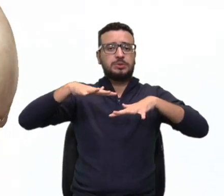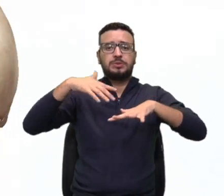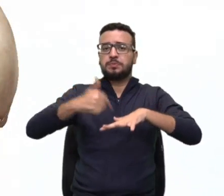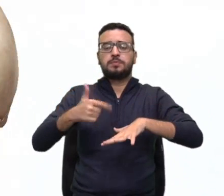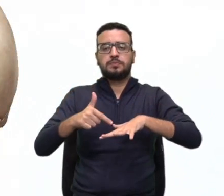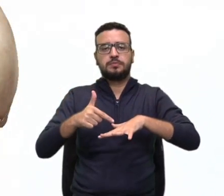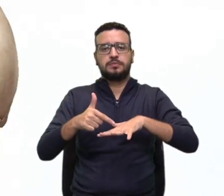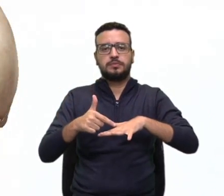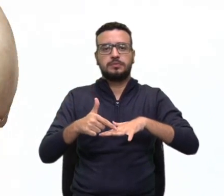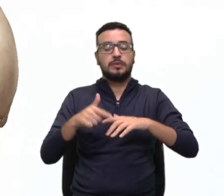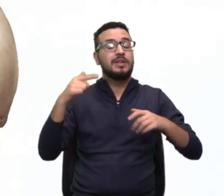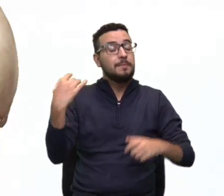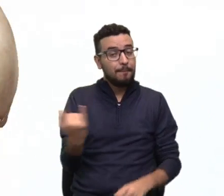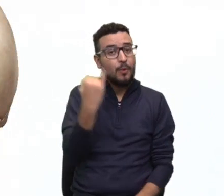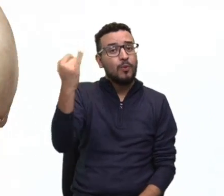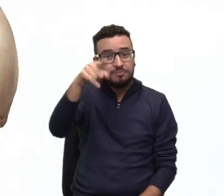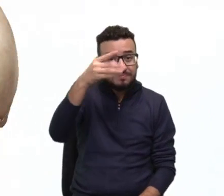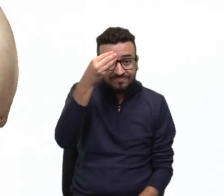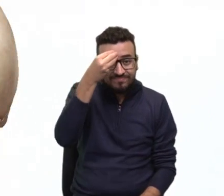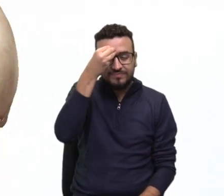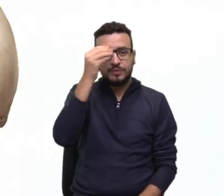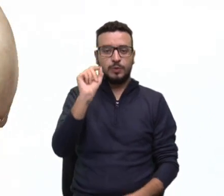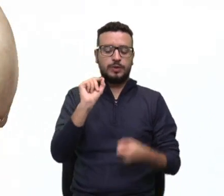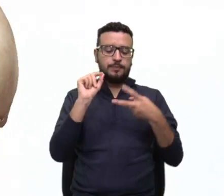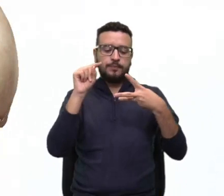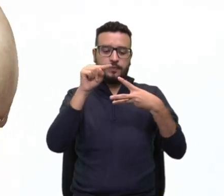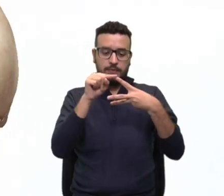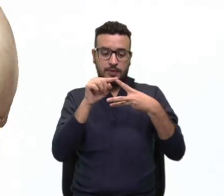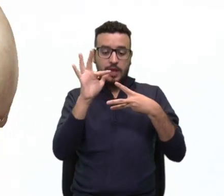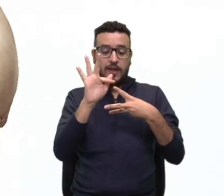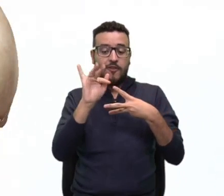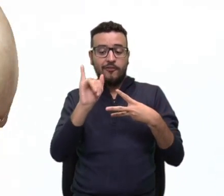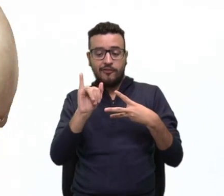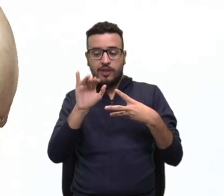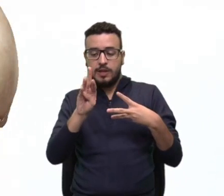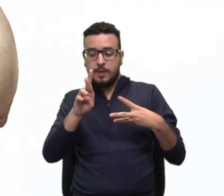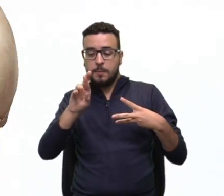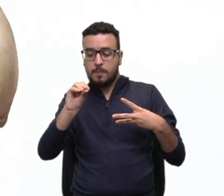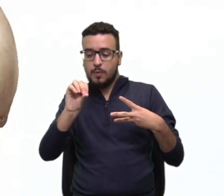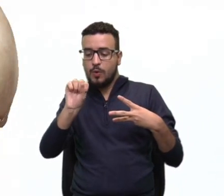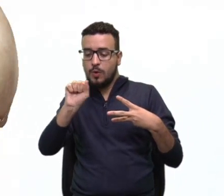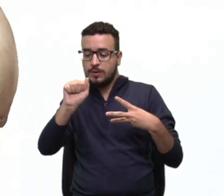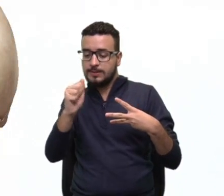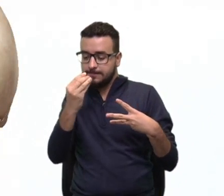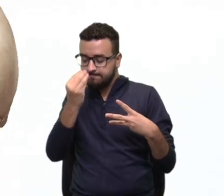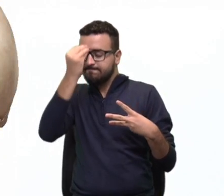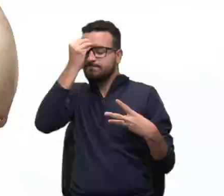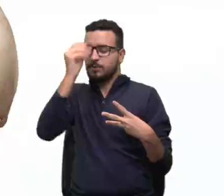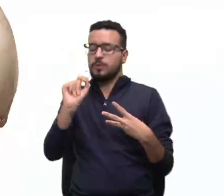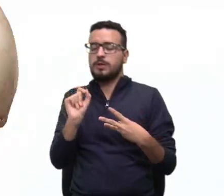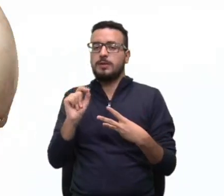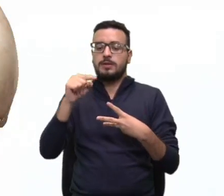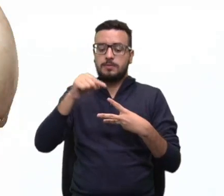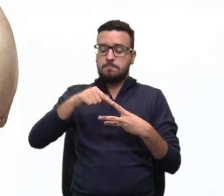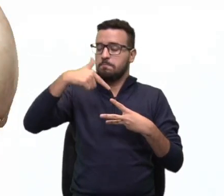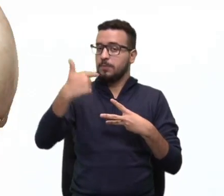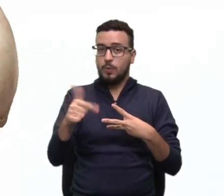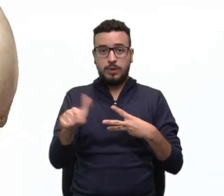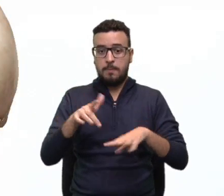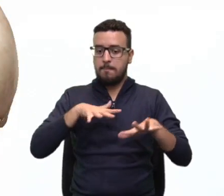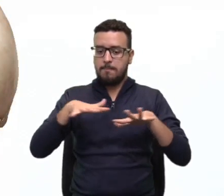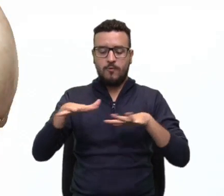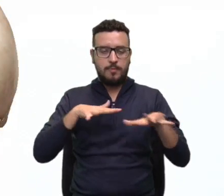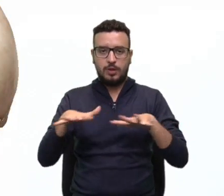muito importante. Para que você consiga diferenciar uma articulação da outra, pensa nessa característica que eu acabei de falar.